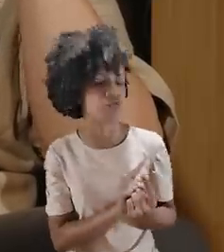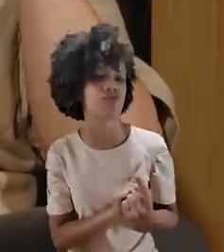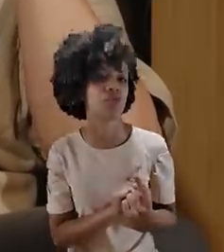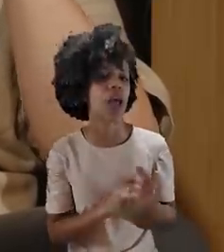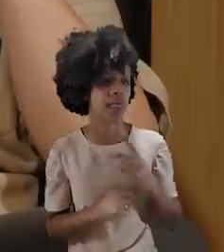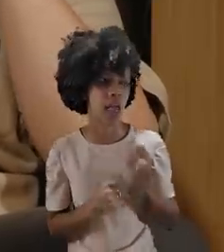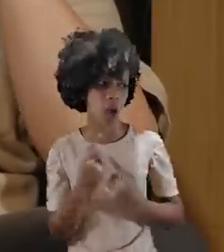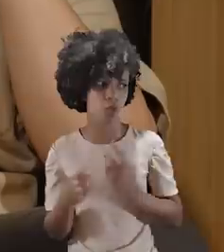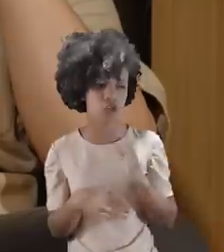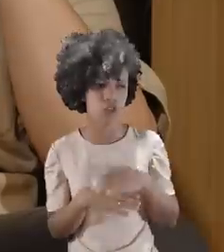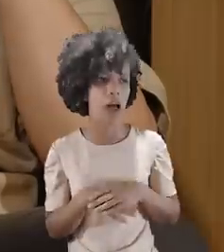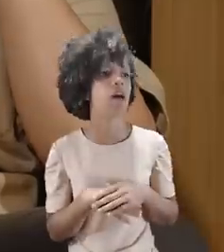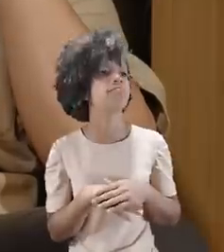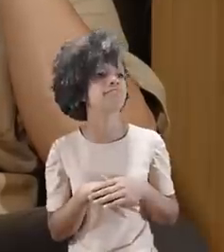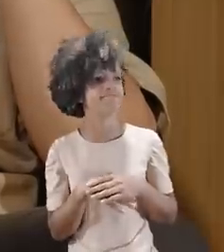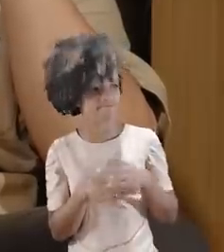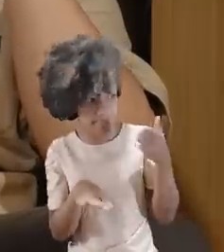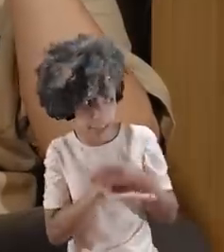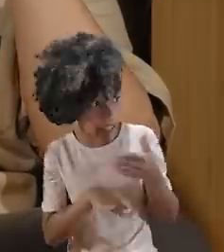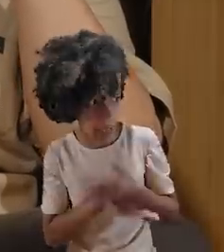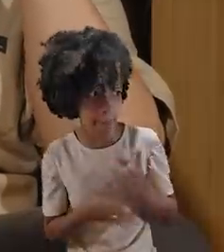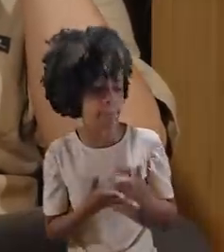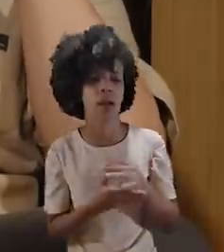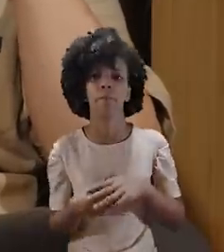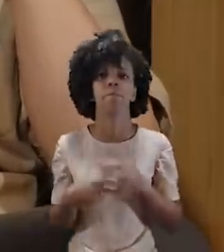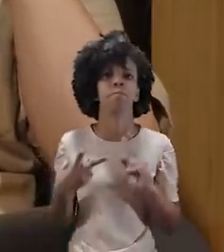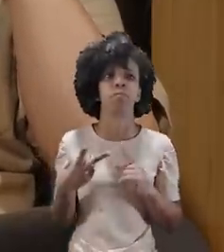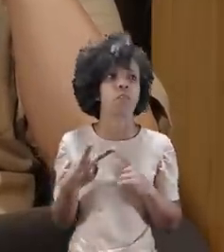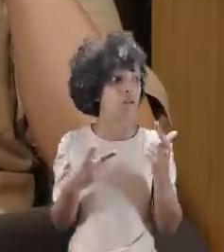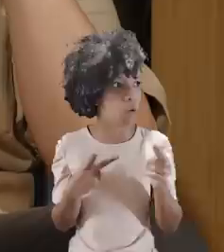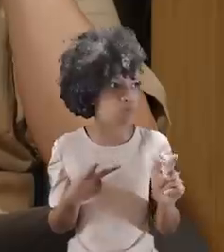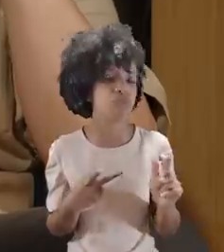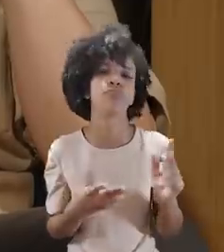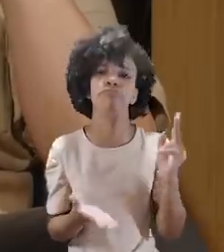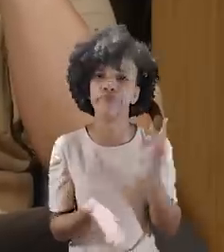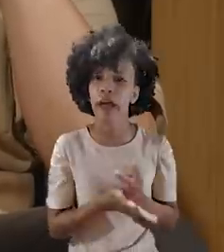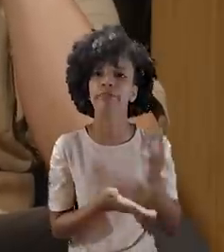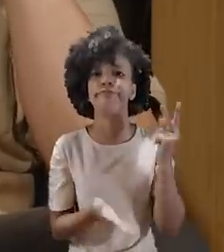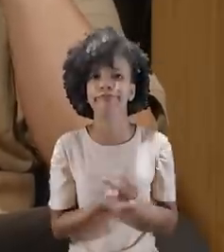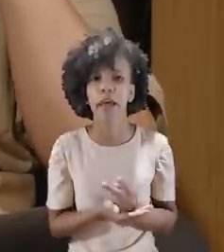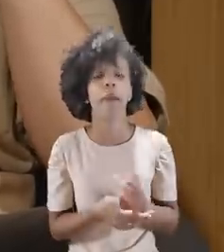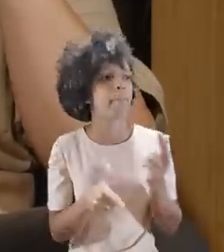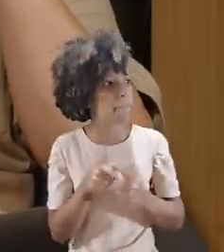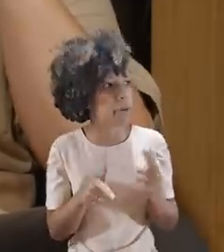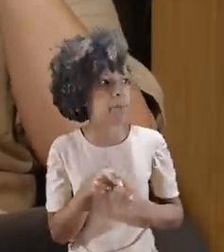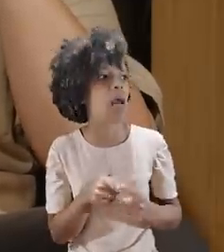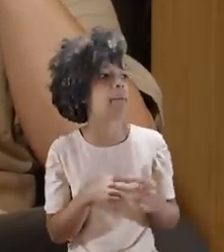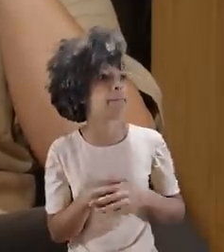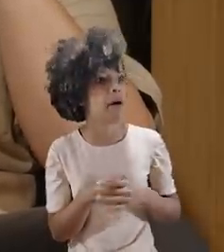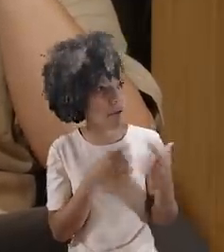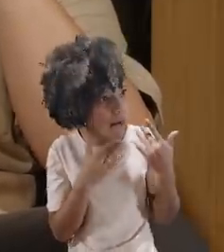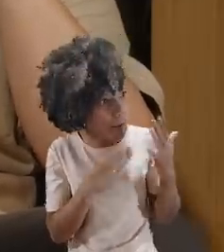cliente o senhor tem os seus cargos ação marcado carta marcada tem cara mano aqui todo cara que passa da problema